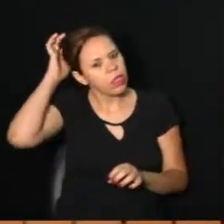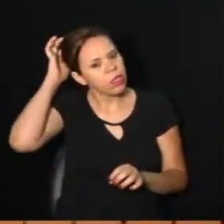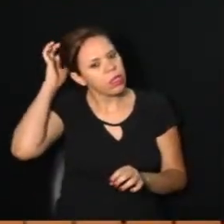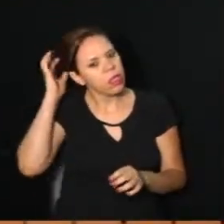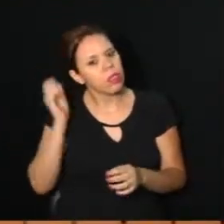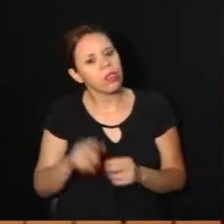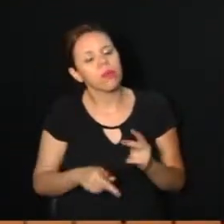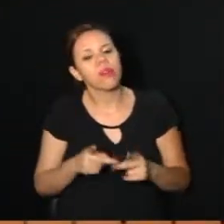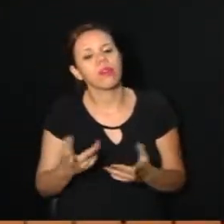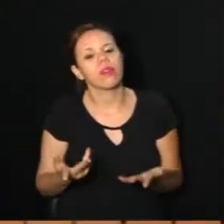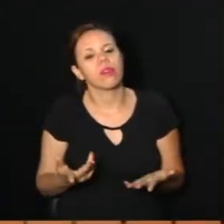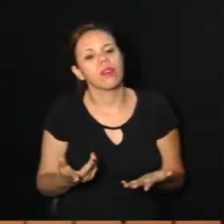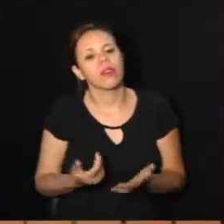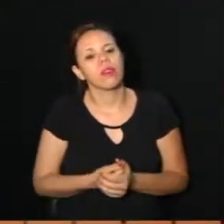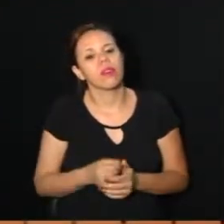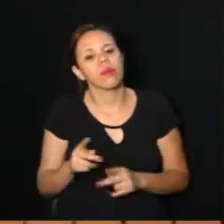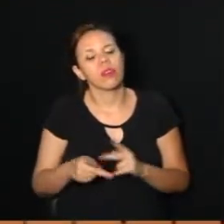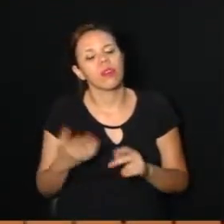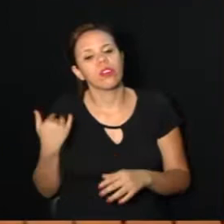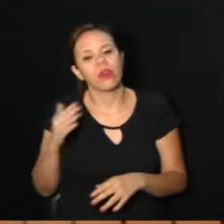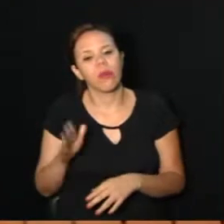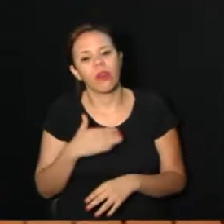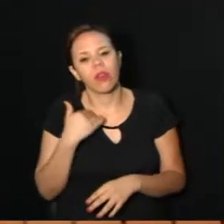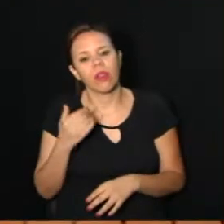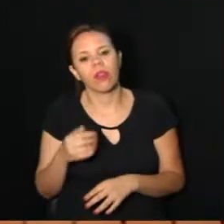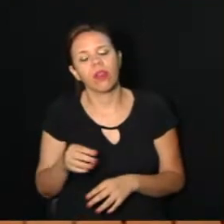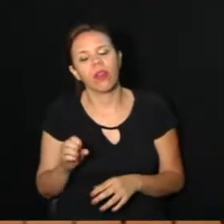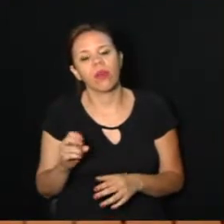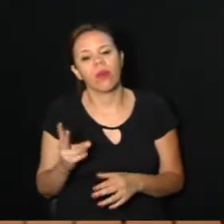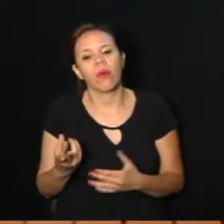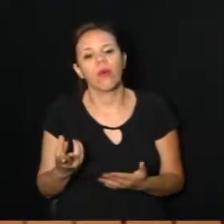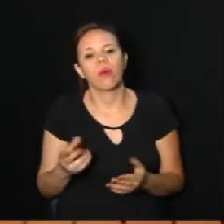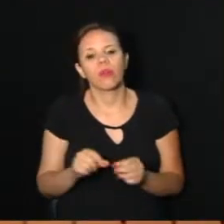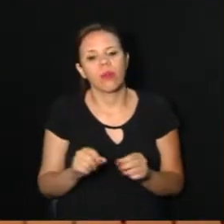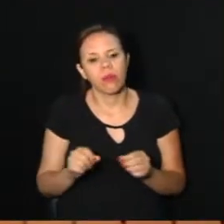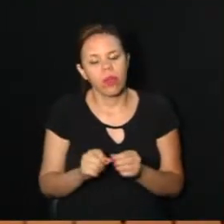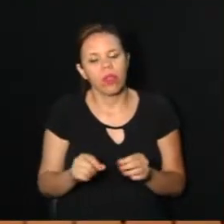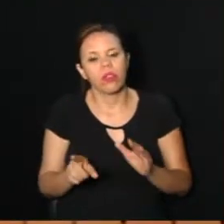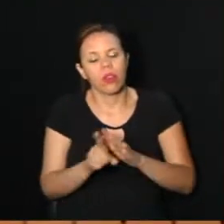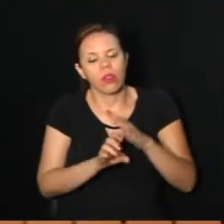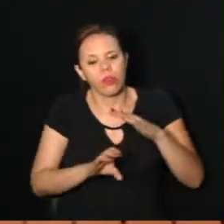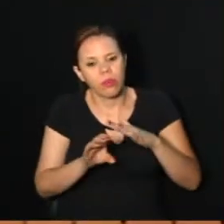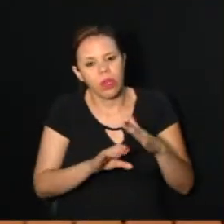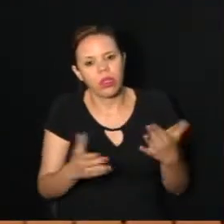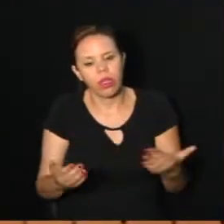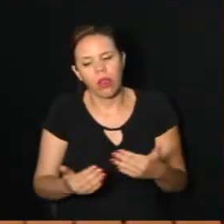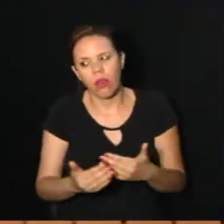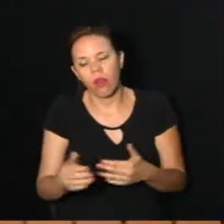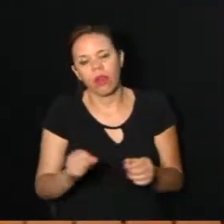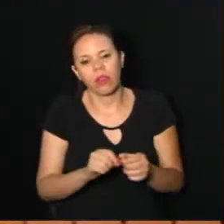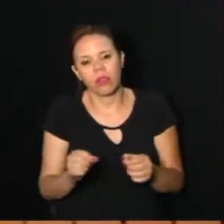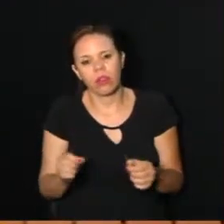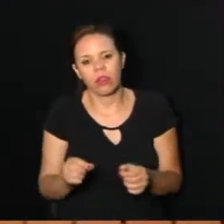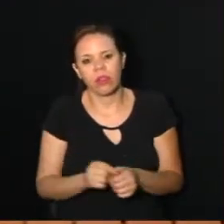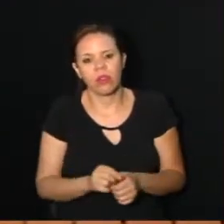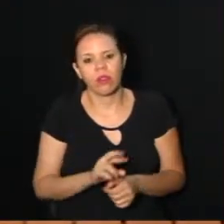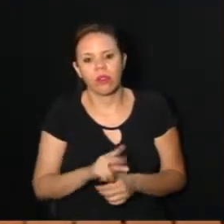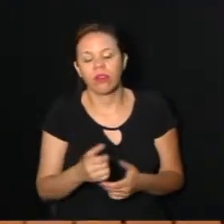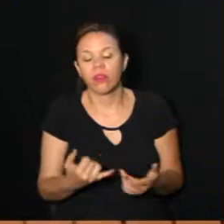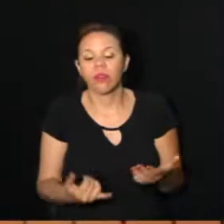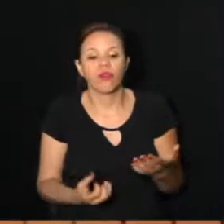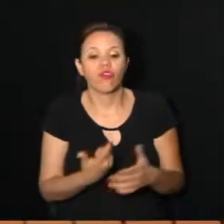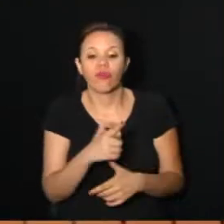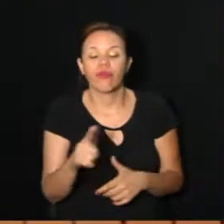que deveriam ser queridos, que é a população e os empresários, como já disse o circuito, né? Sem empresário nada isso teria